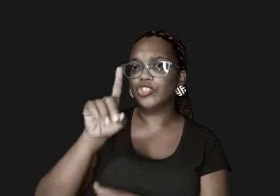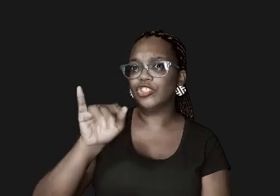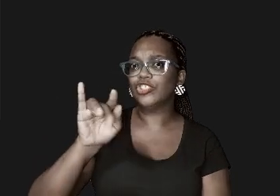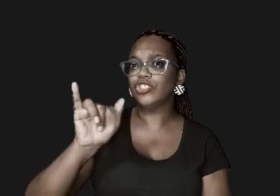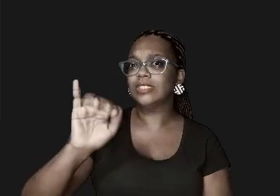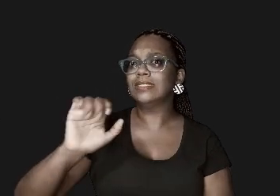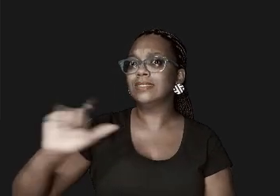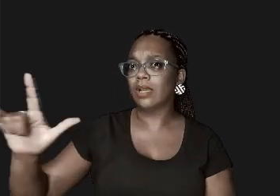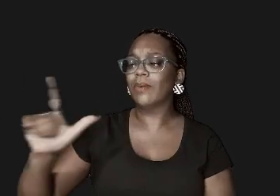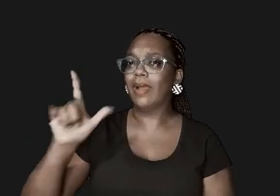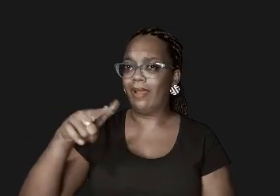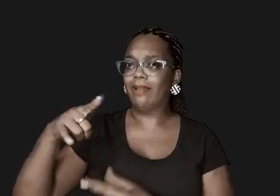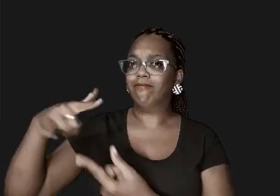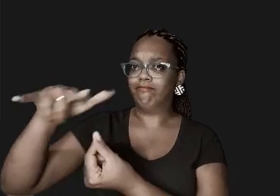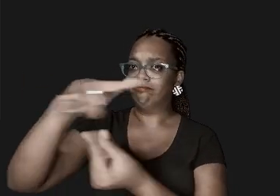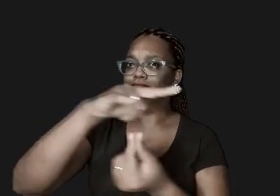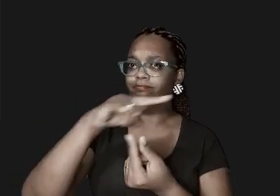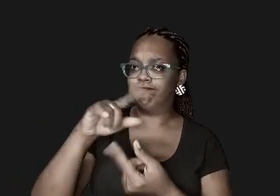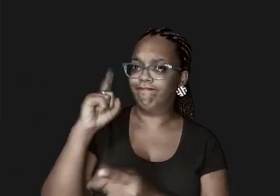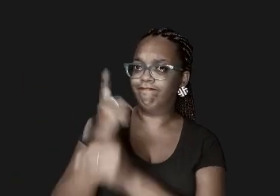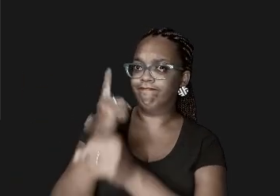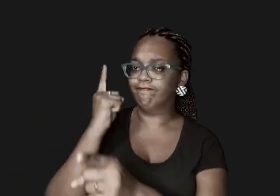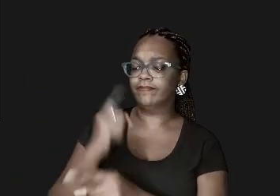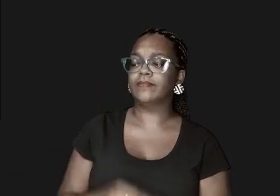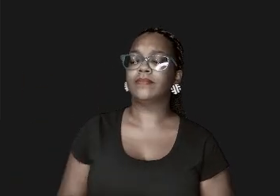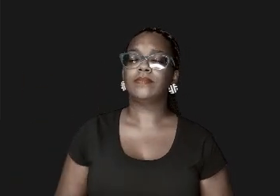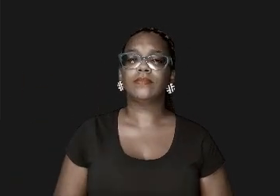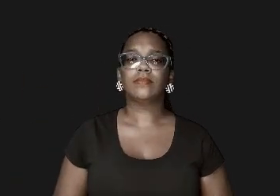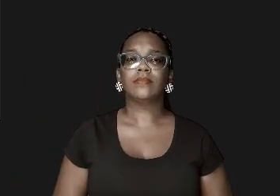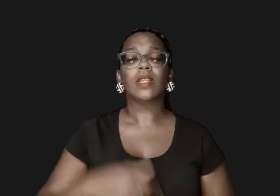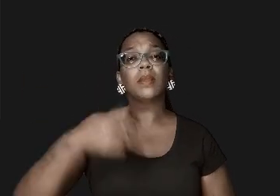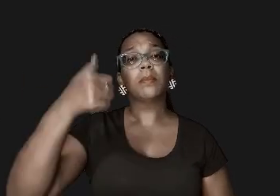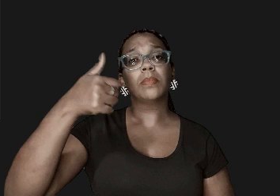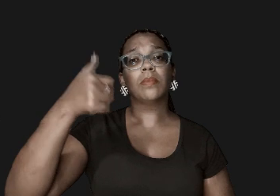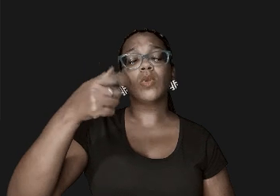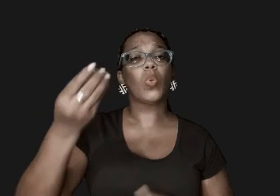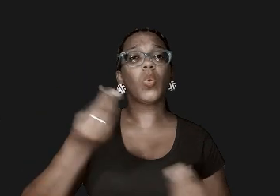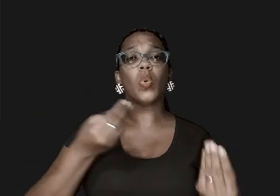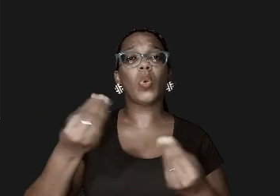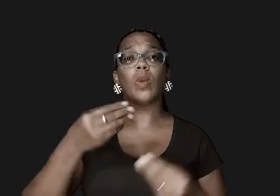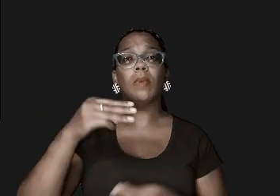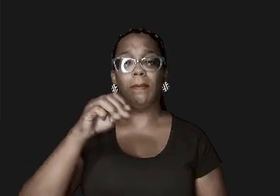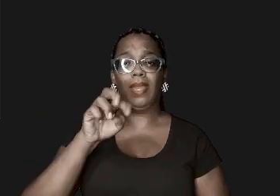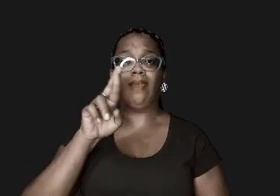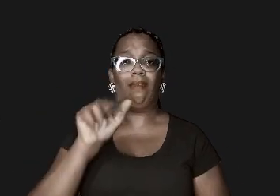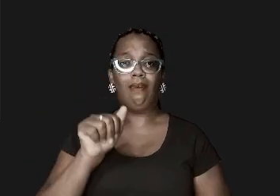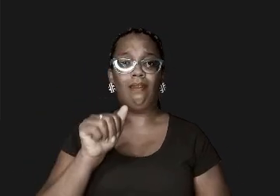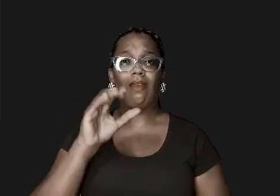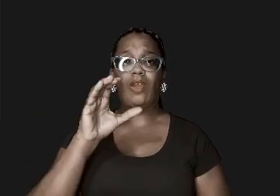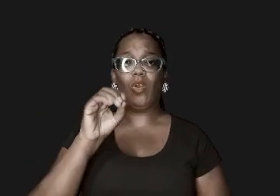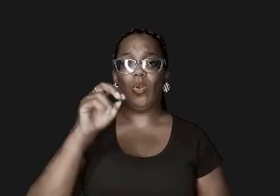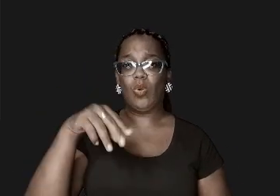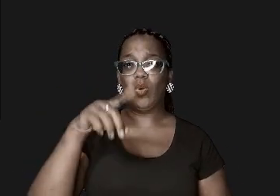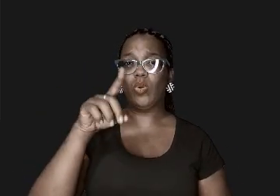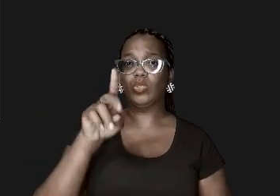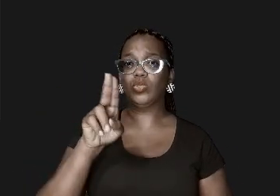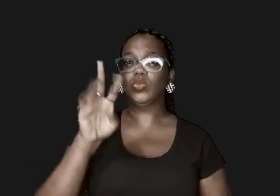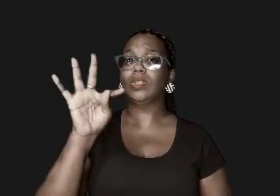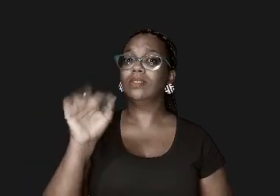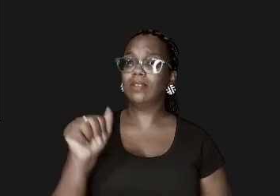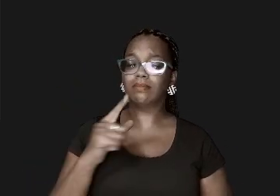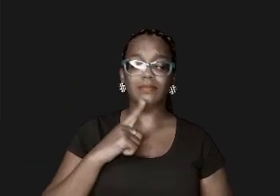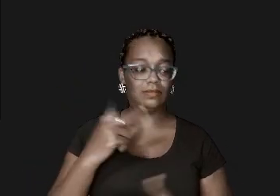depois a gente mostrar como várias das condutas que a gente tem visto no mundo digital podem configurar manipulação de preço